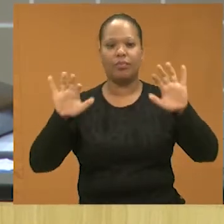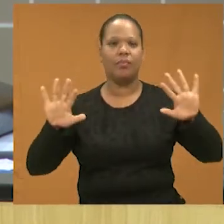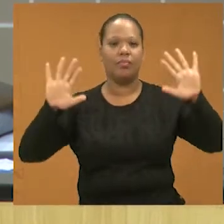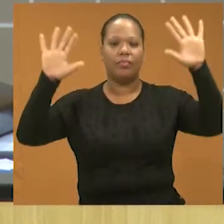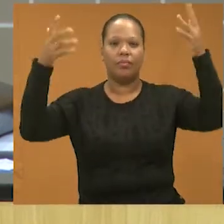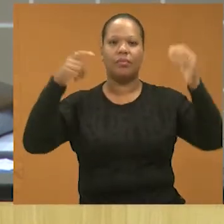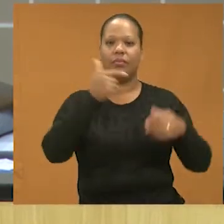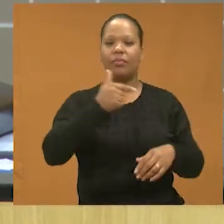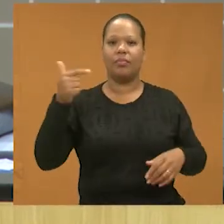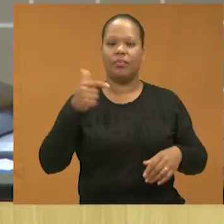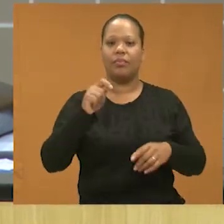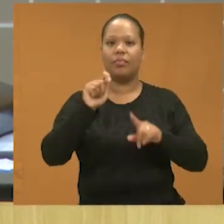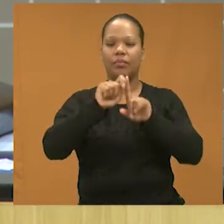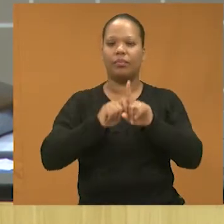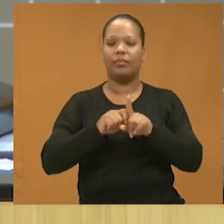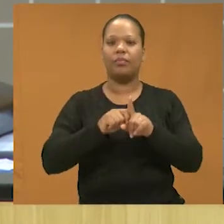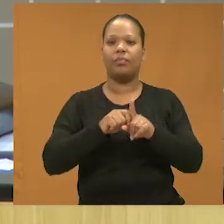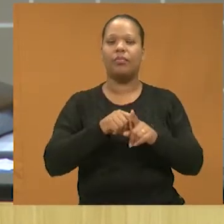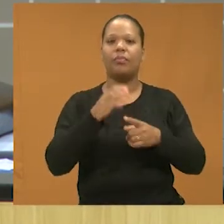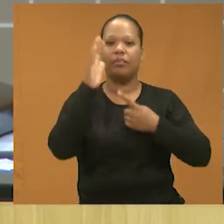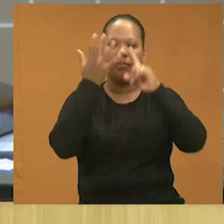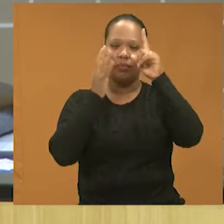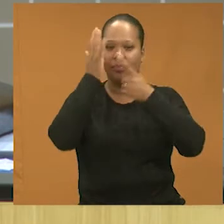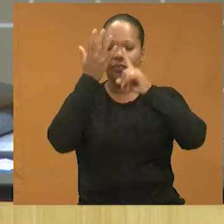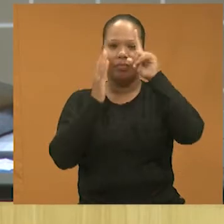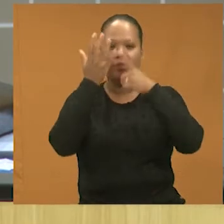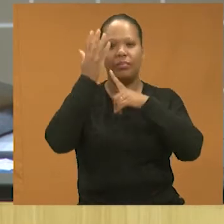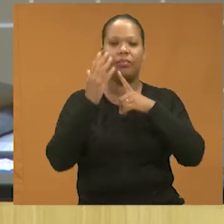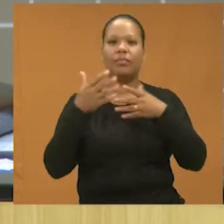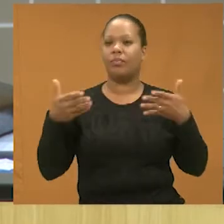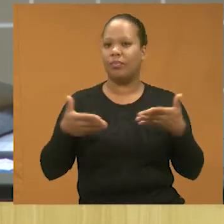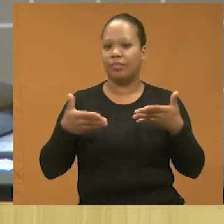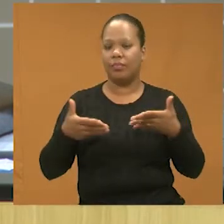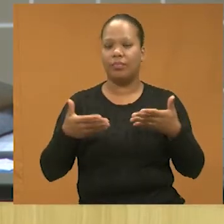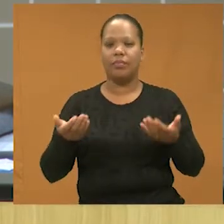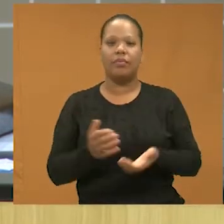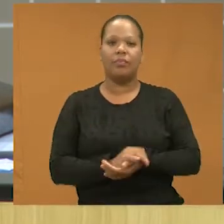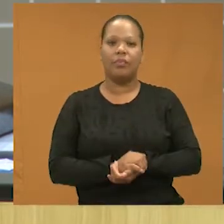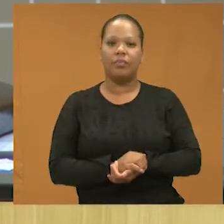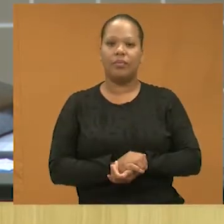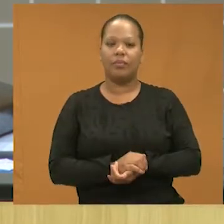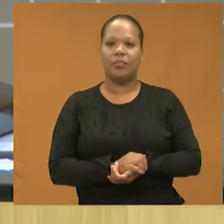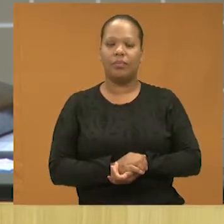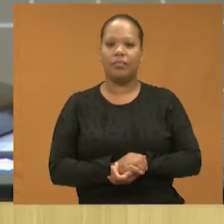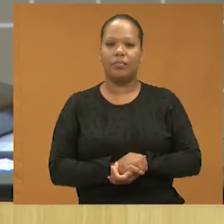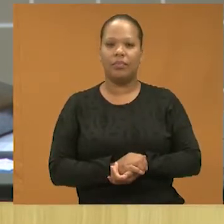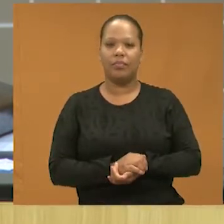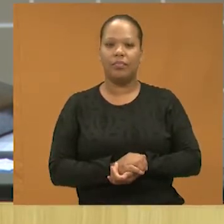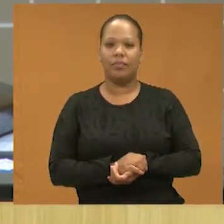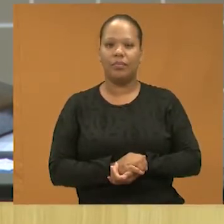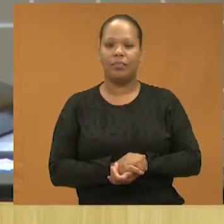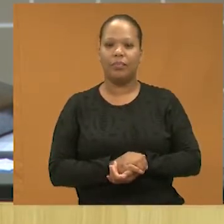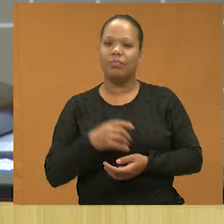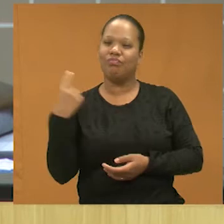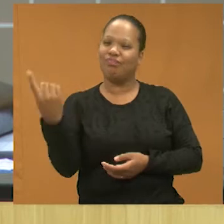em 22 de fevereiro. Nessa oportunidade, então, consignamos os nossos